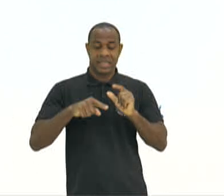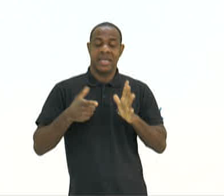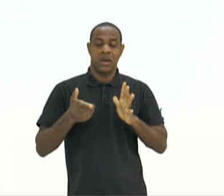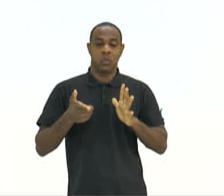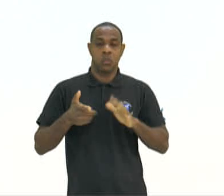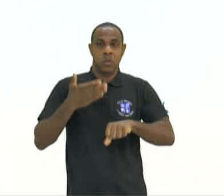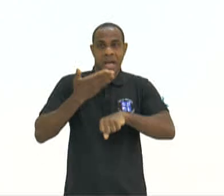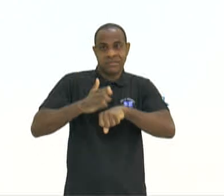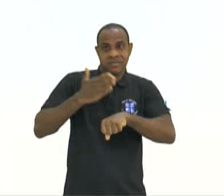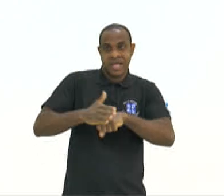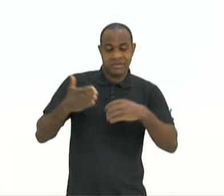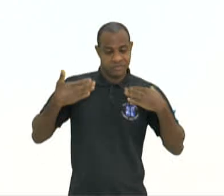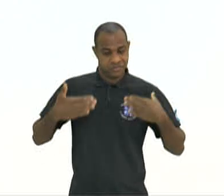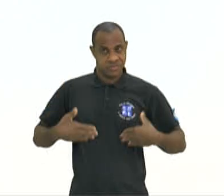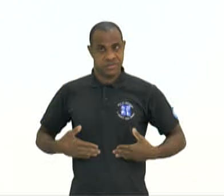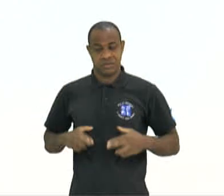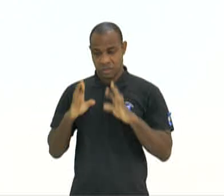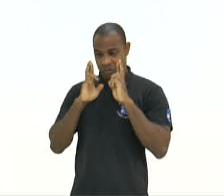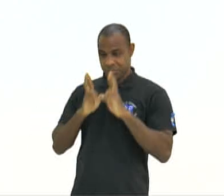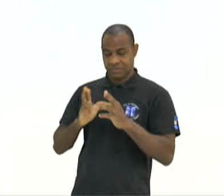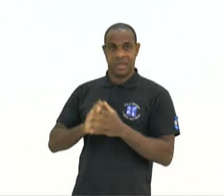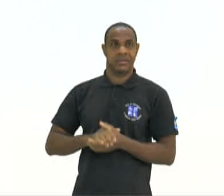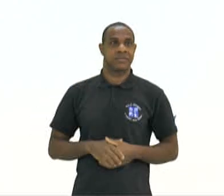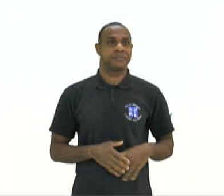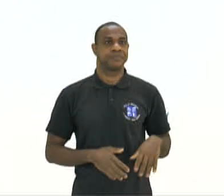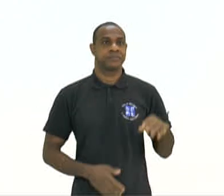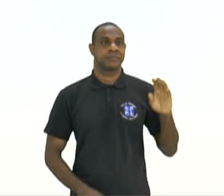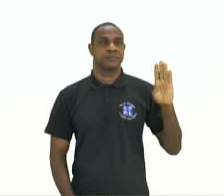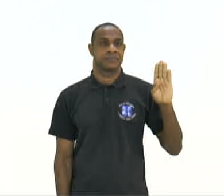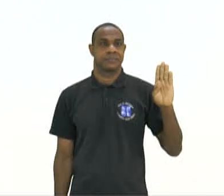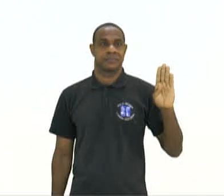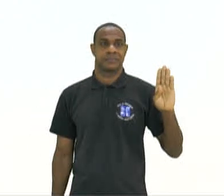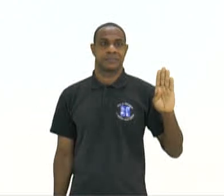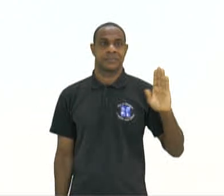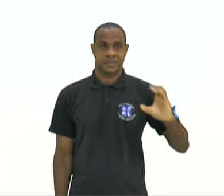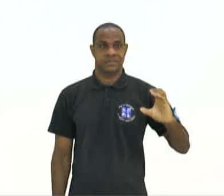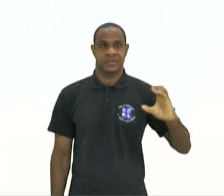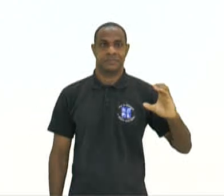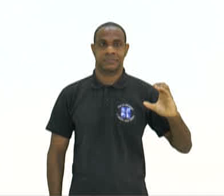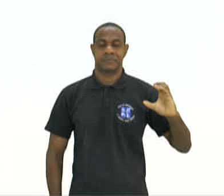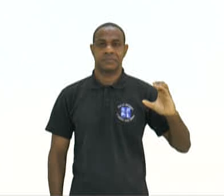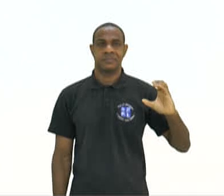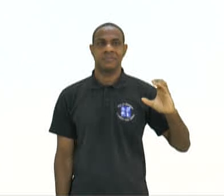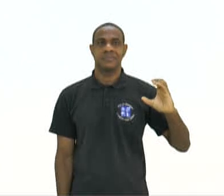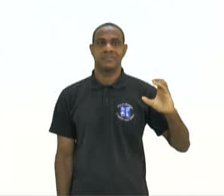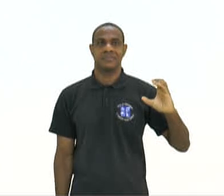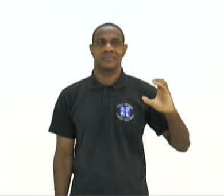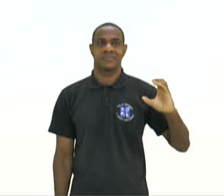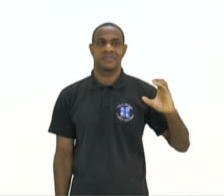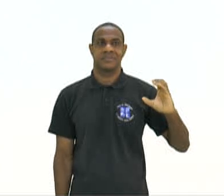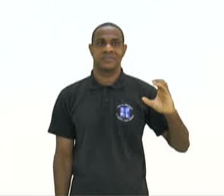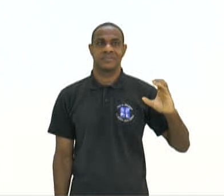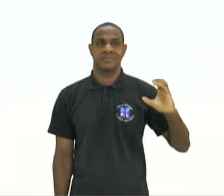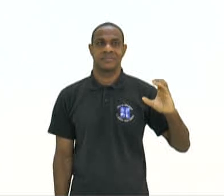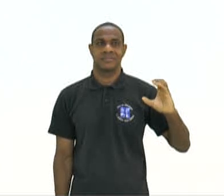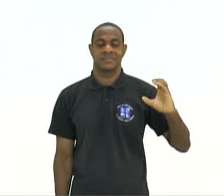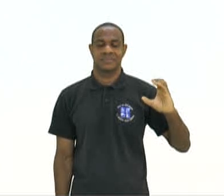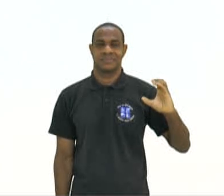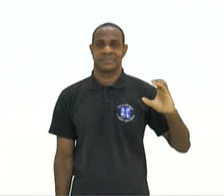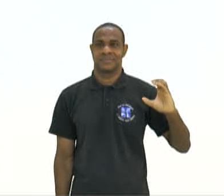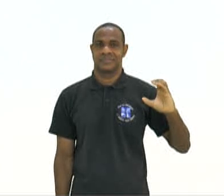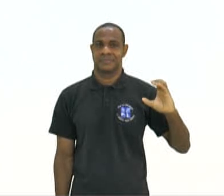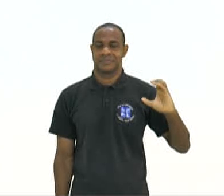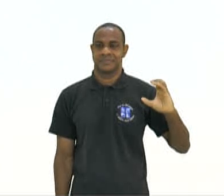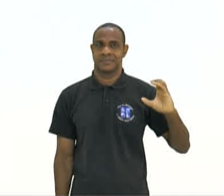Since most young Canadians already spend more than 6 hours a day sitting in front of TV and computer